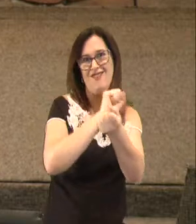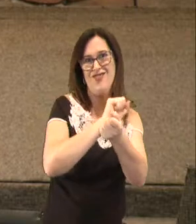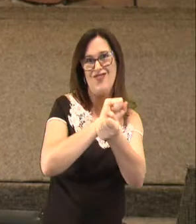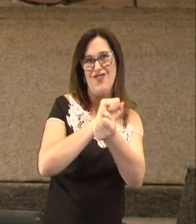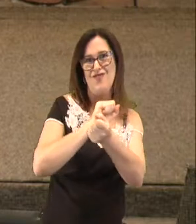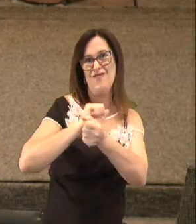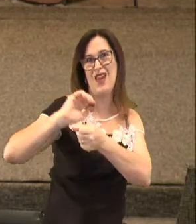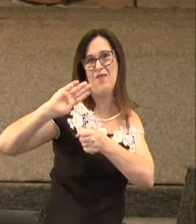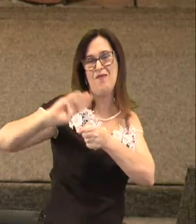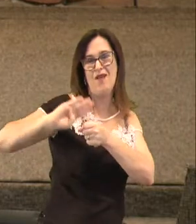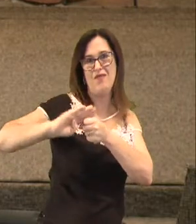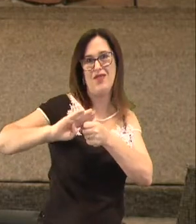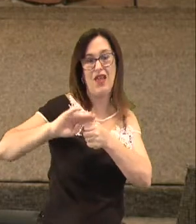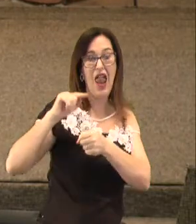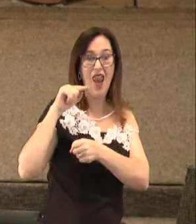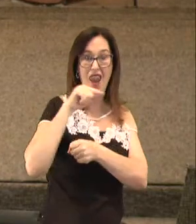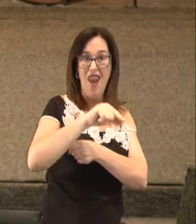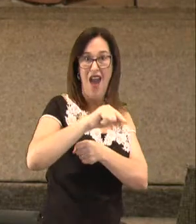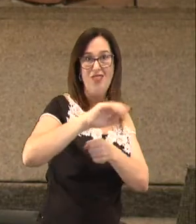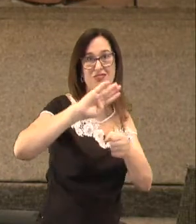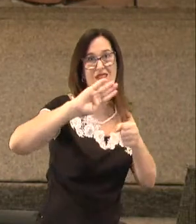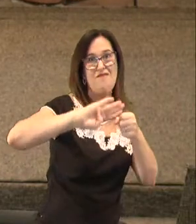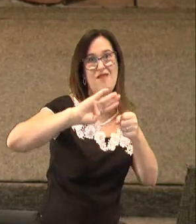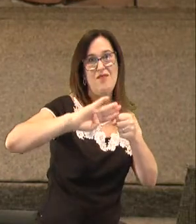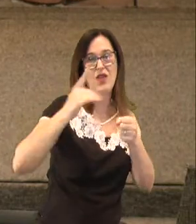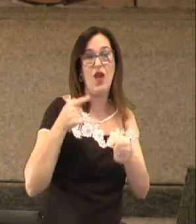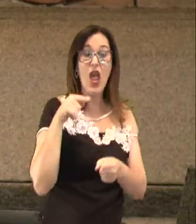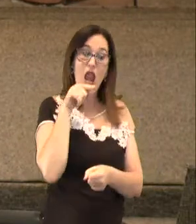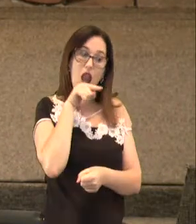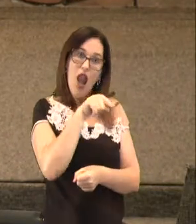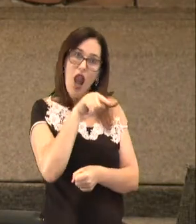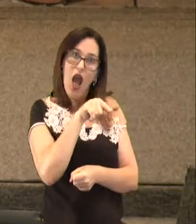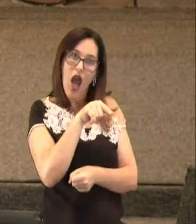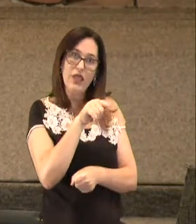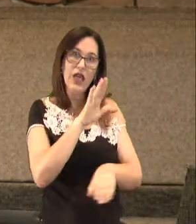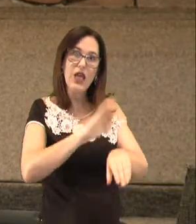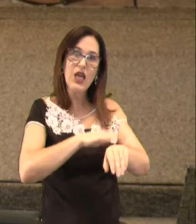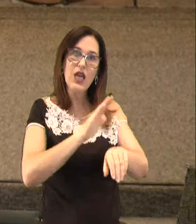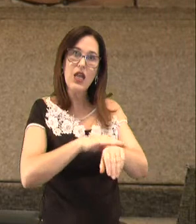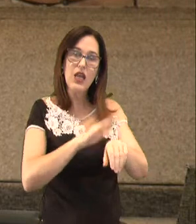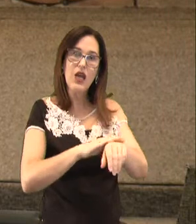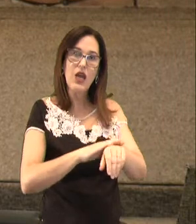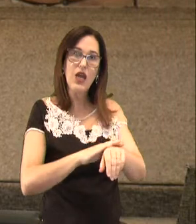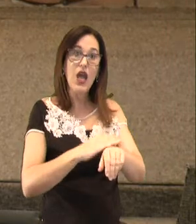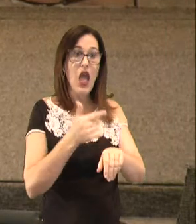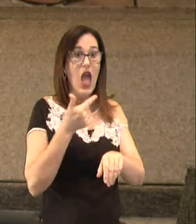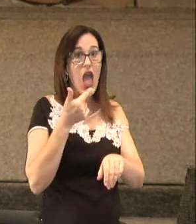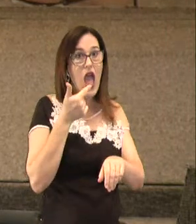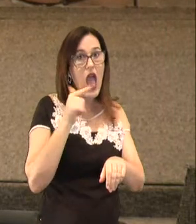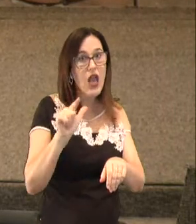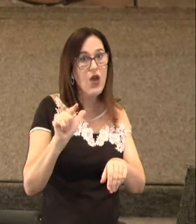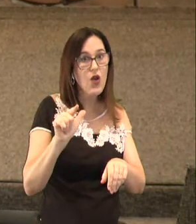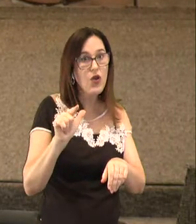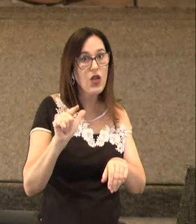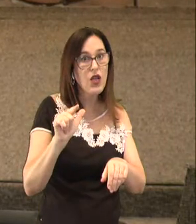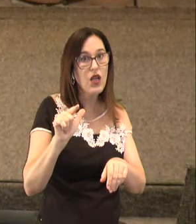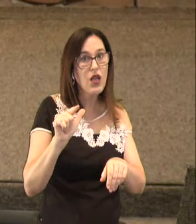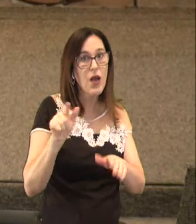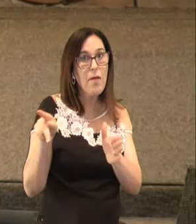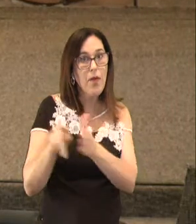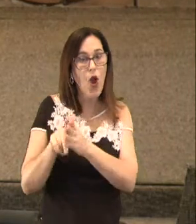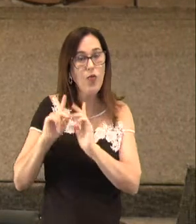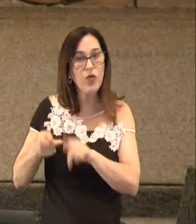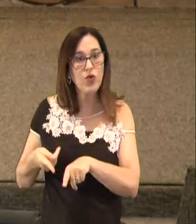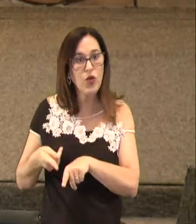então passaram a habitar na Babilônia e ali, naquele tempo, o idioma hebraico deixou de ser o